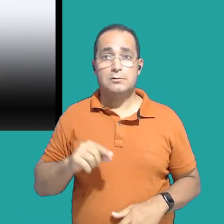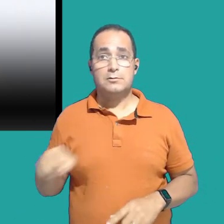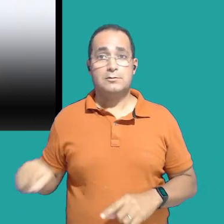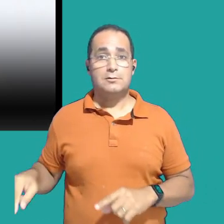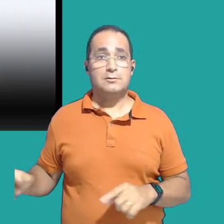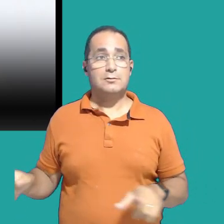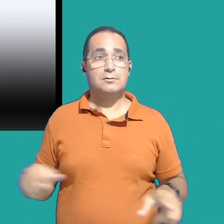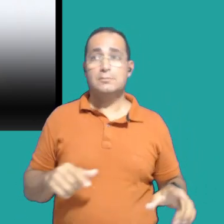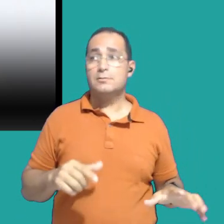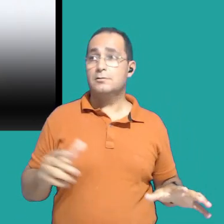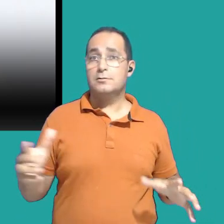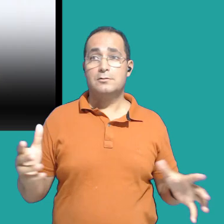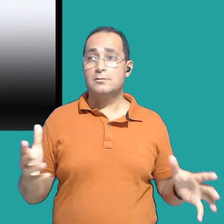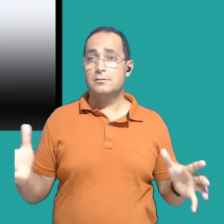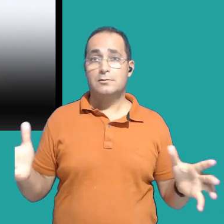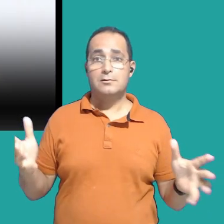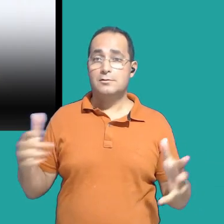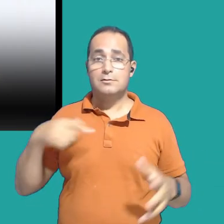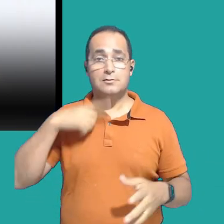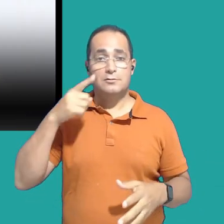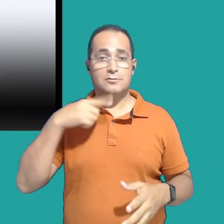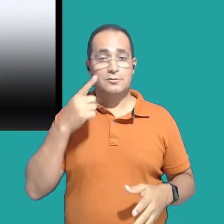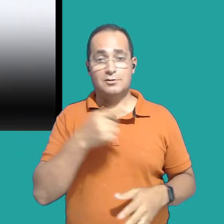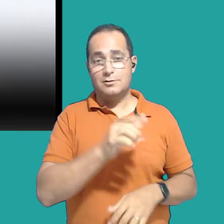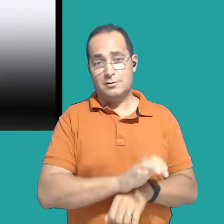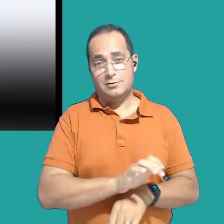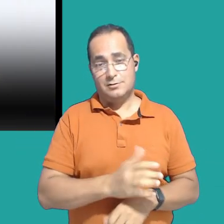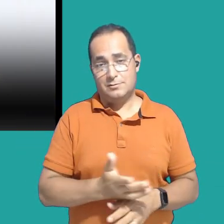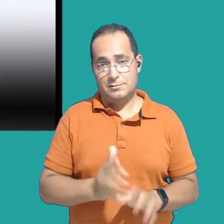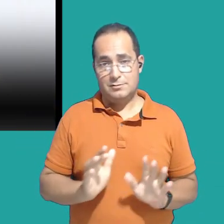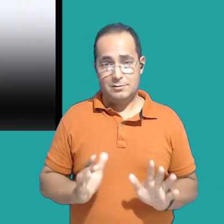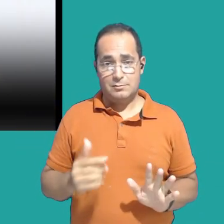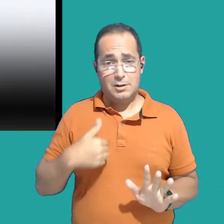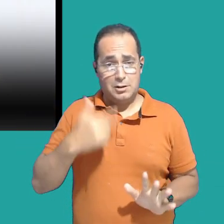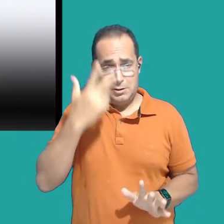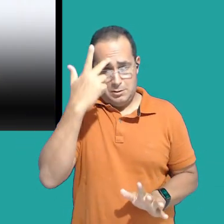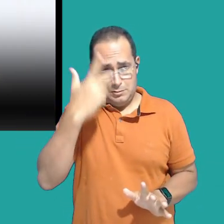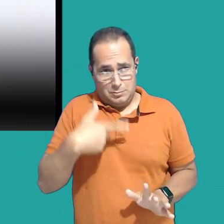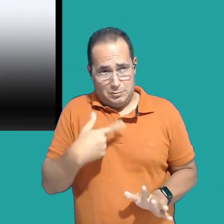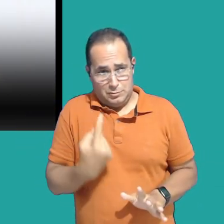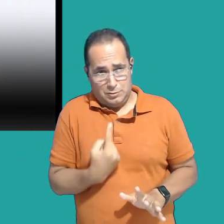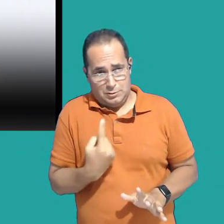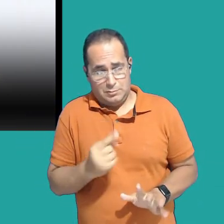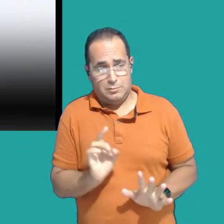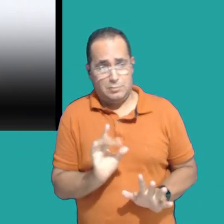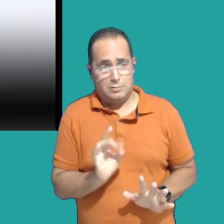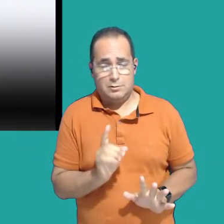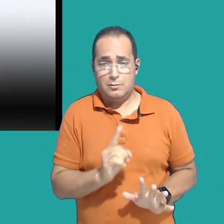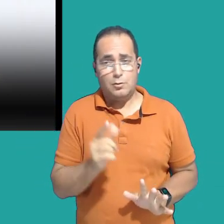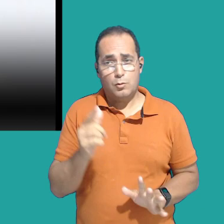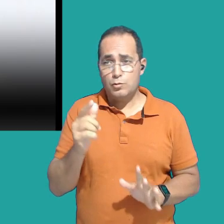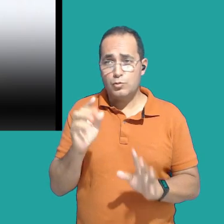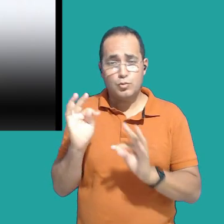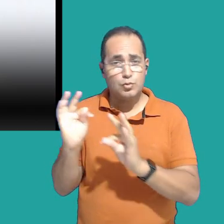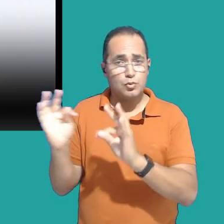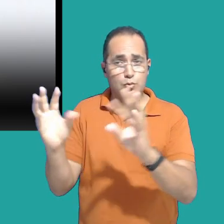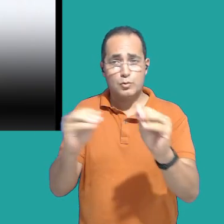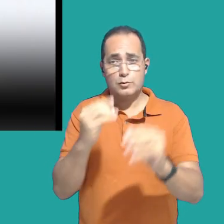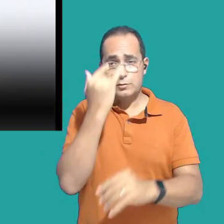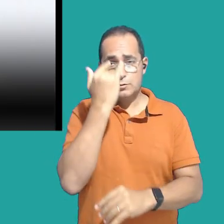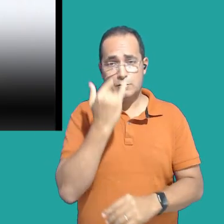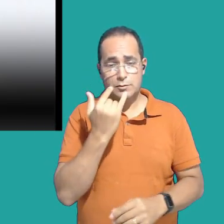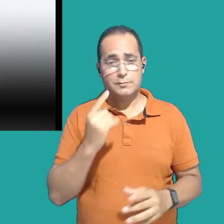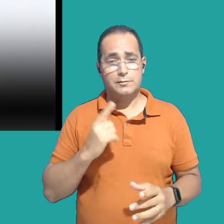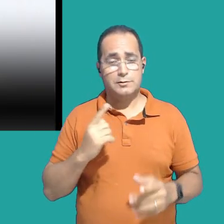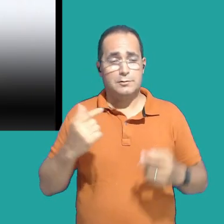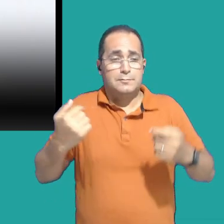me teletransportando. Então, o que é que eu preciso? Não só eu, né, mas todas as pessoas com